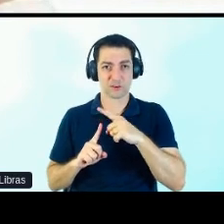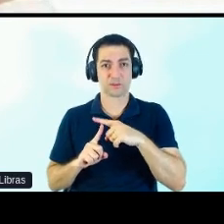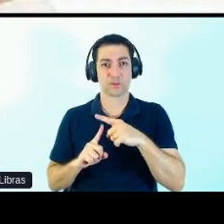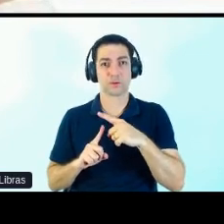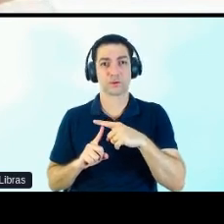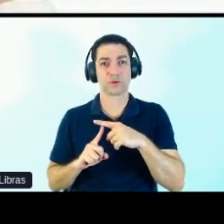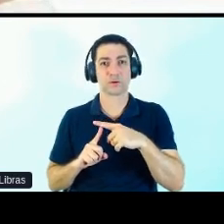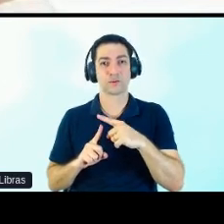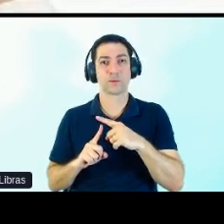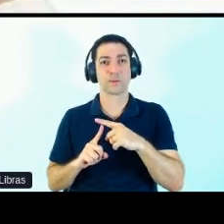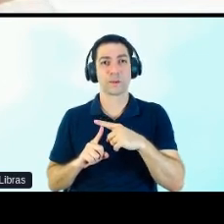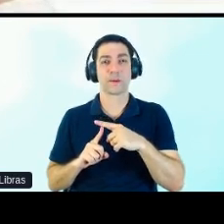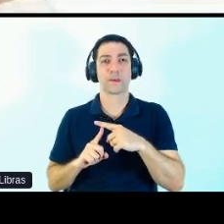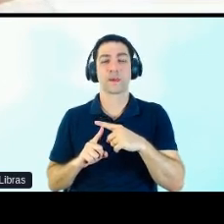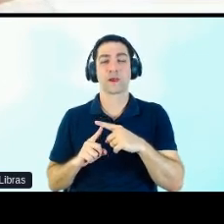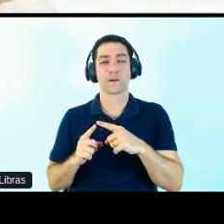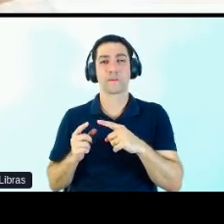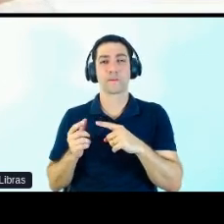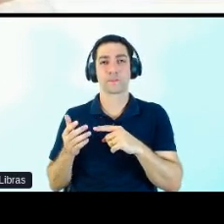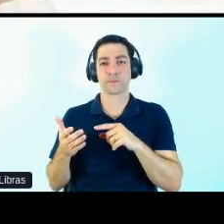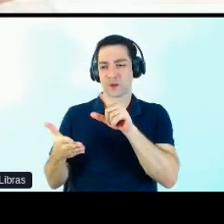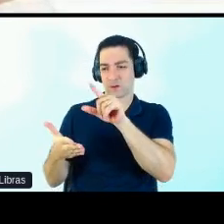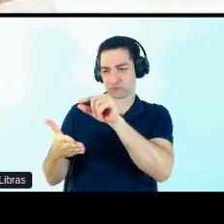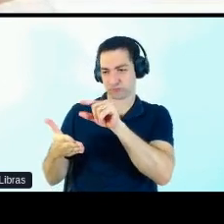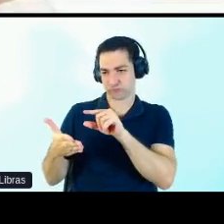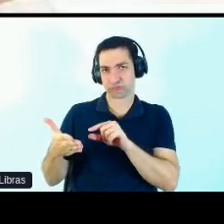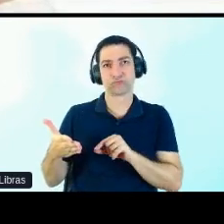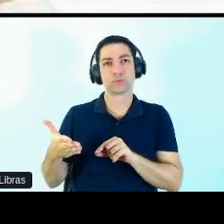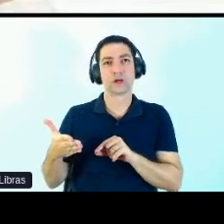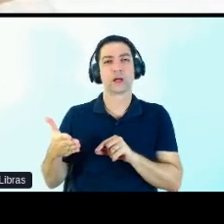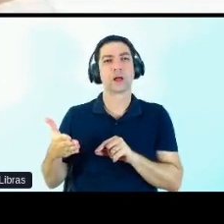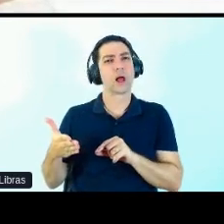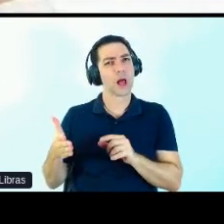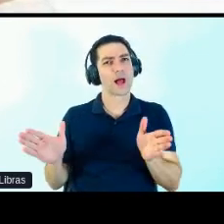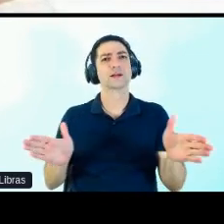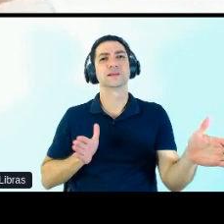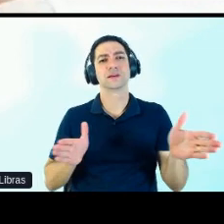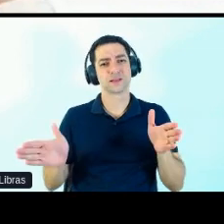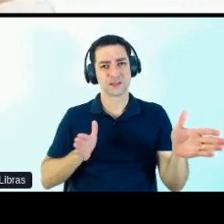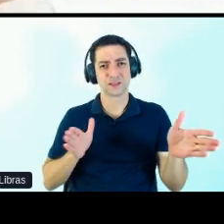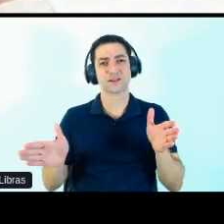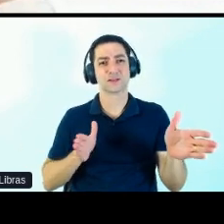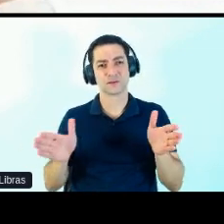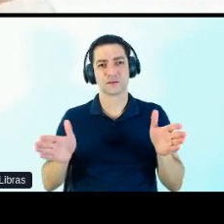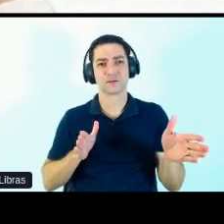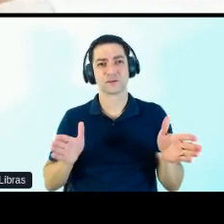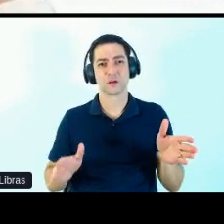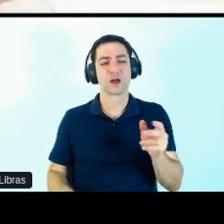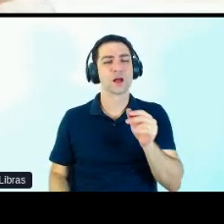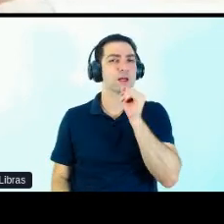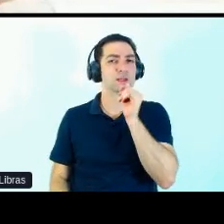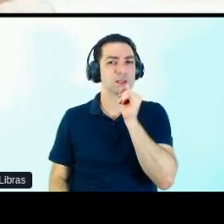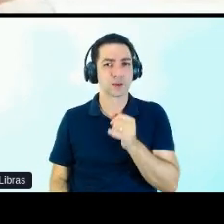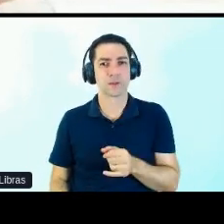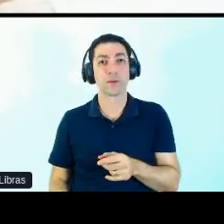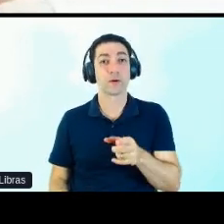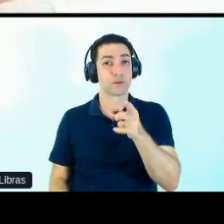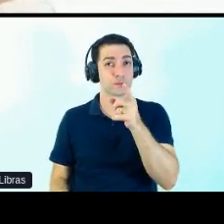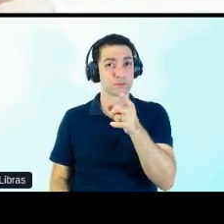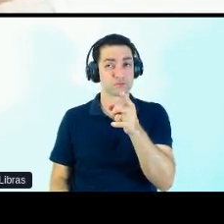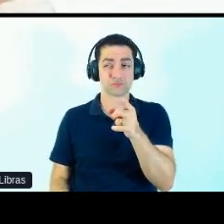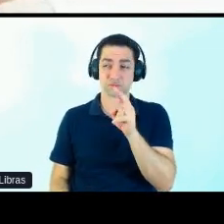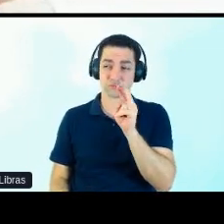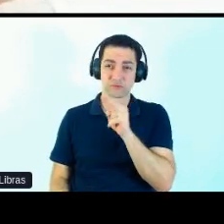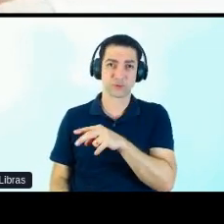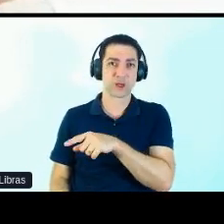de cardápio, por exemplo, ele pode ser muito acessível. Por exemplo, se você vê ali, tem uma